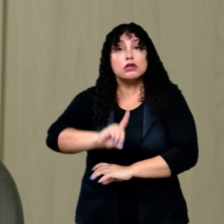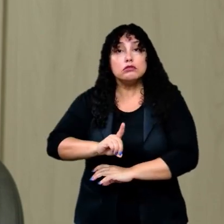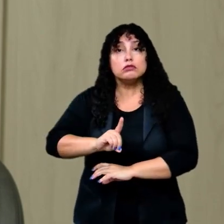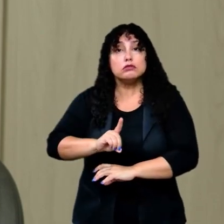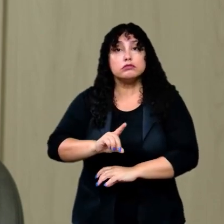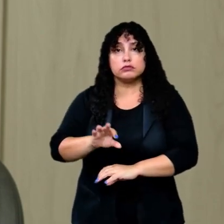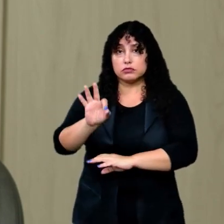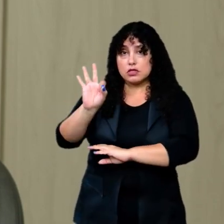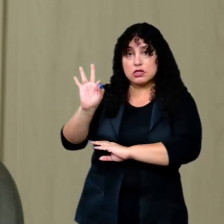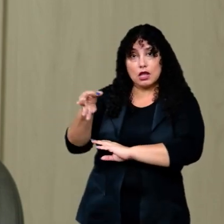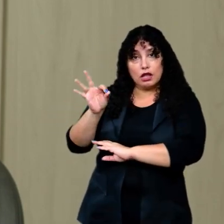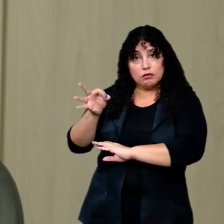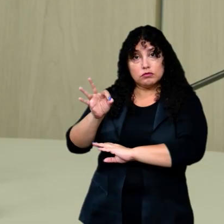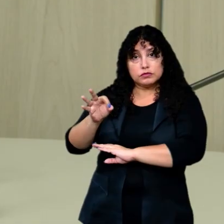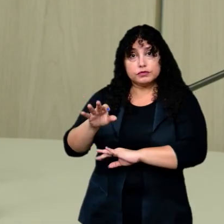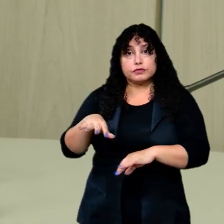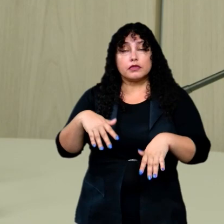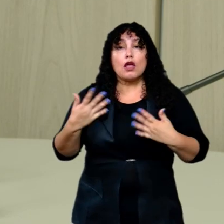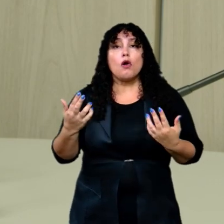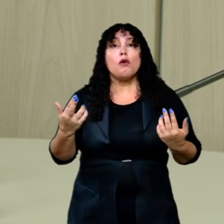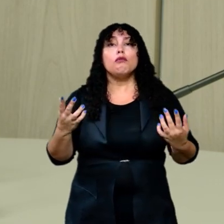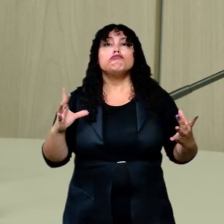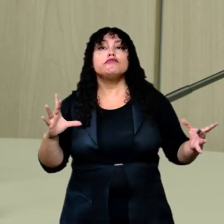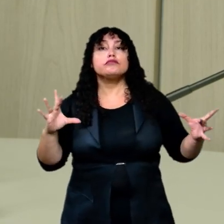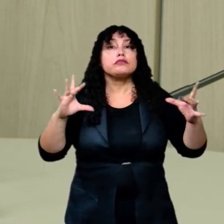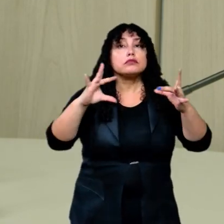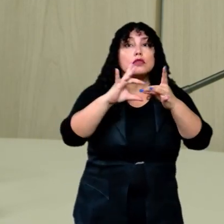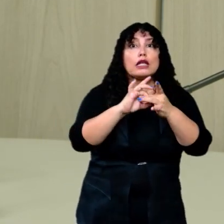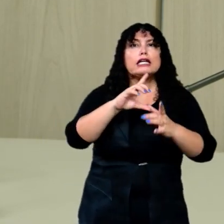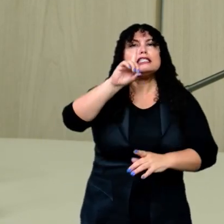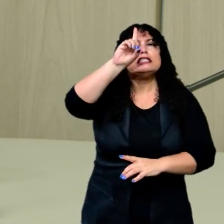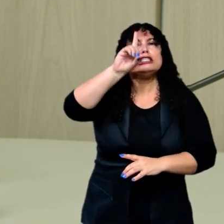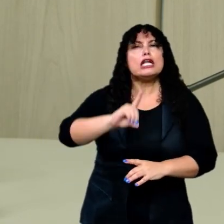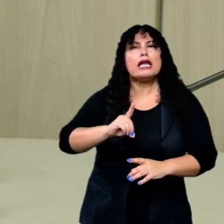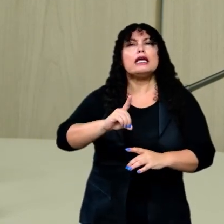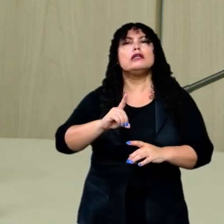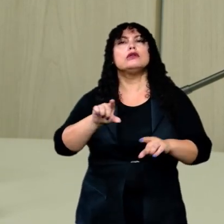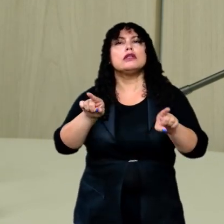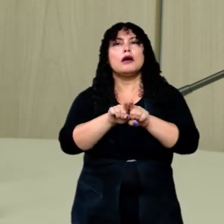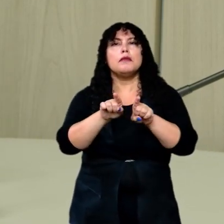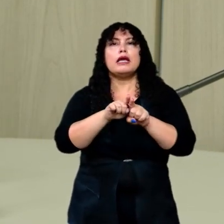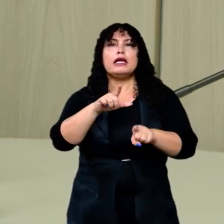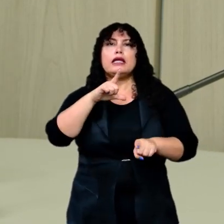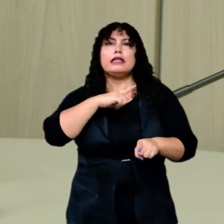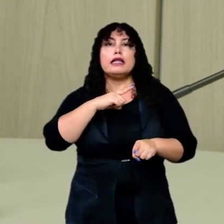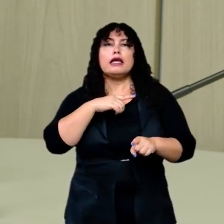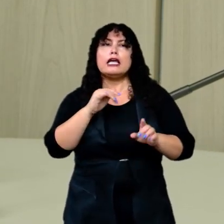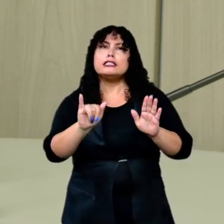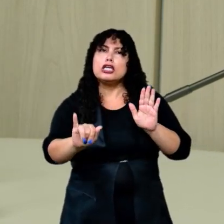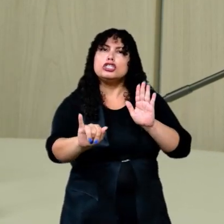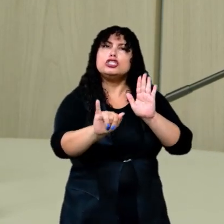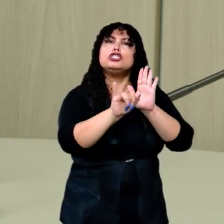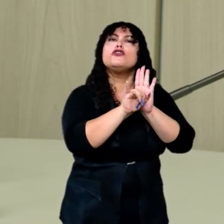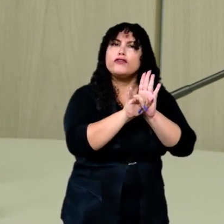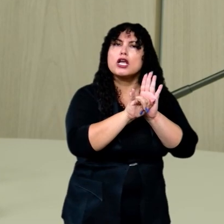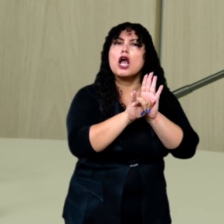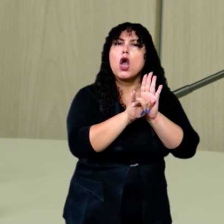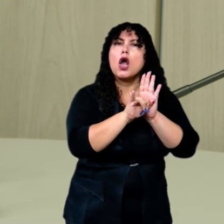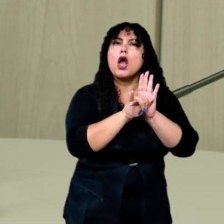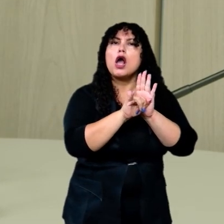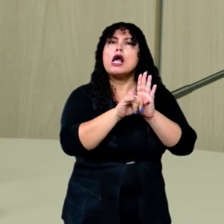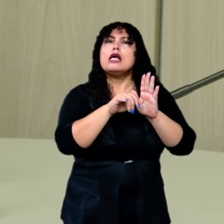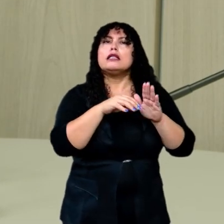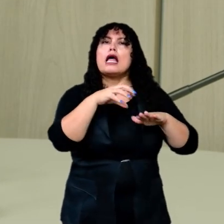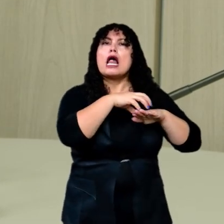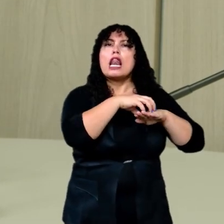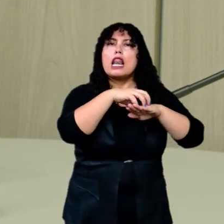com certeza, né? E aí, com relação a esses direitos e tudo, né? E para a gente ter essa identificação, né? De estar